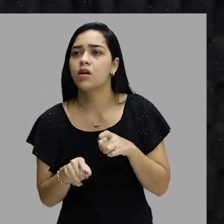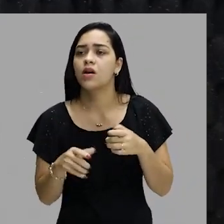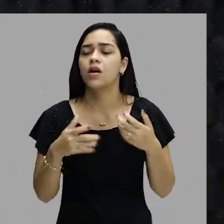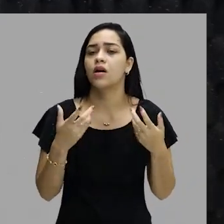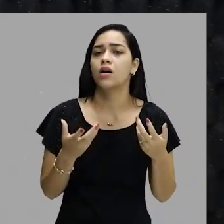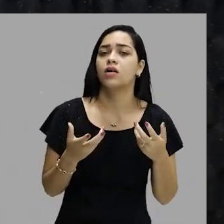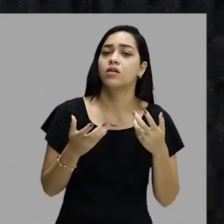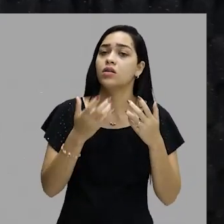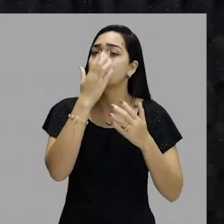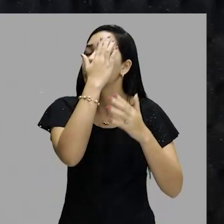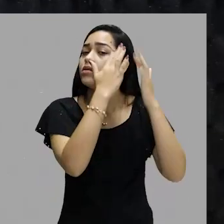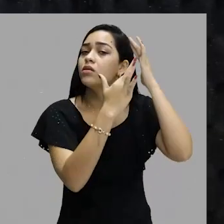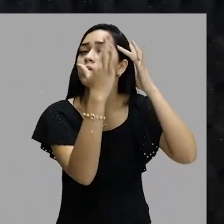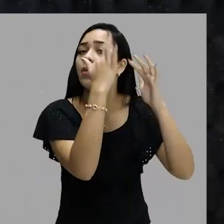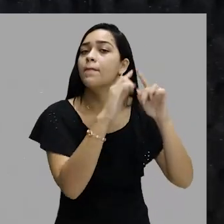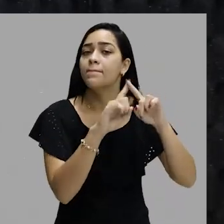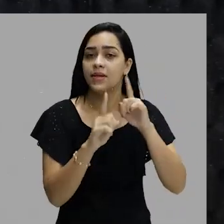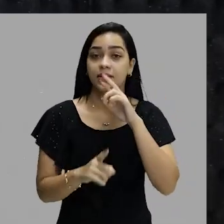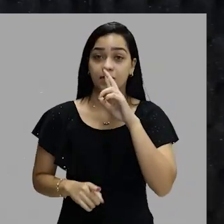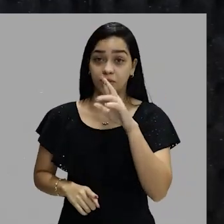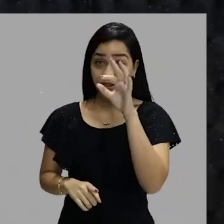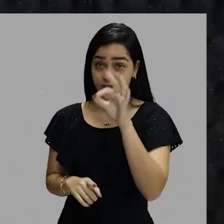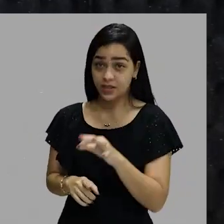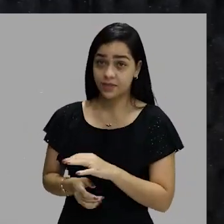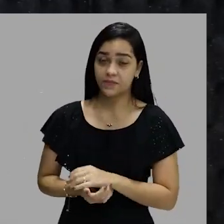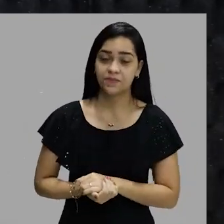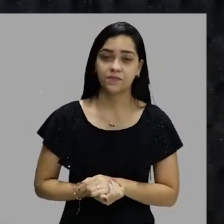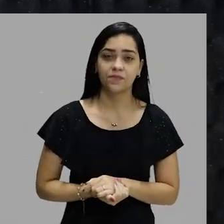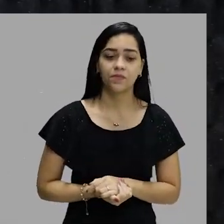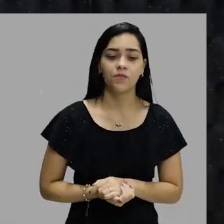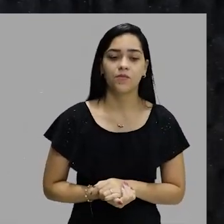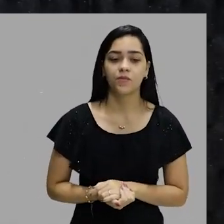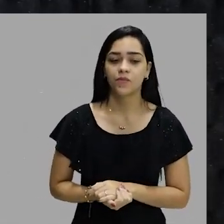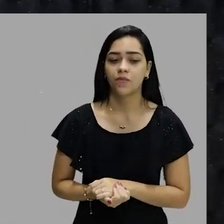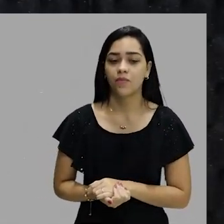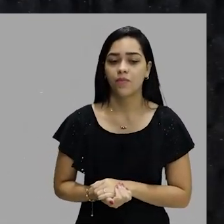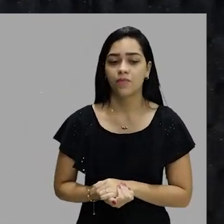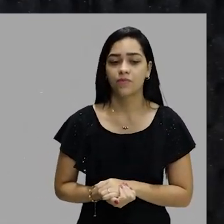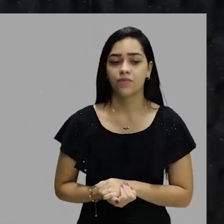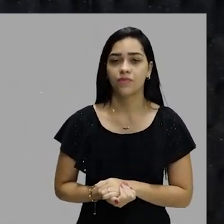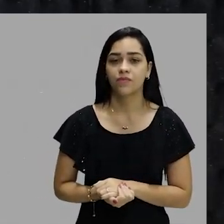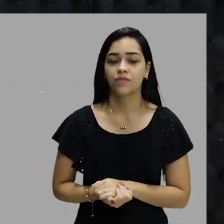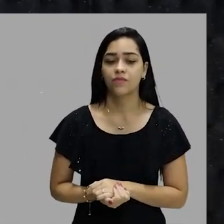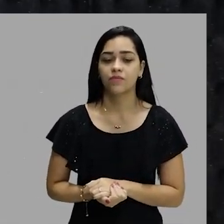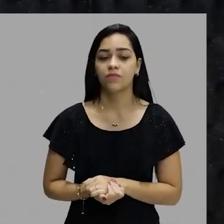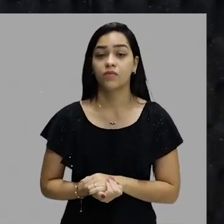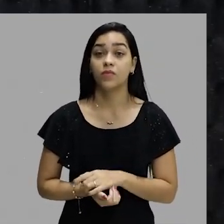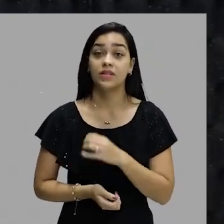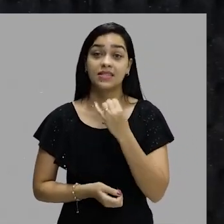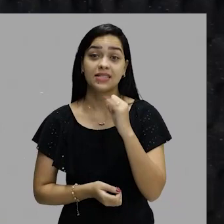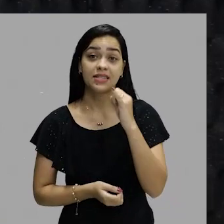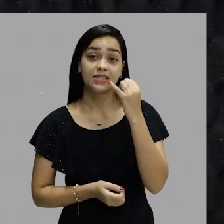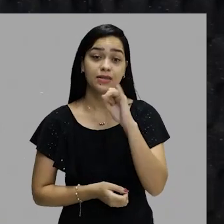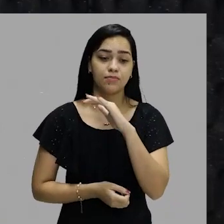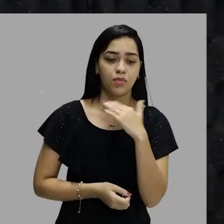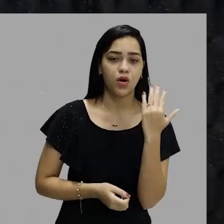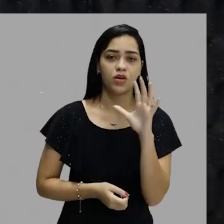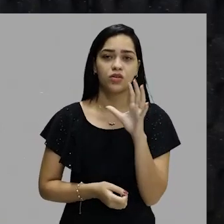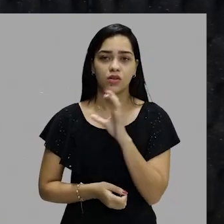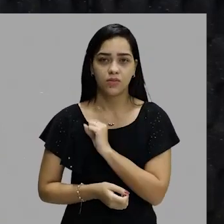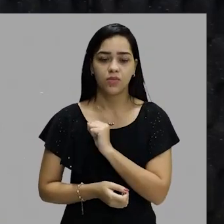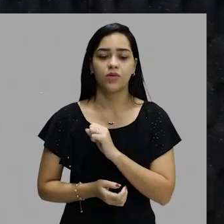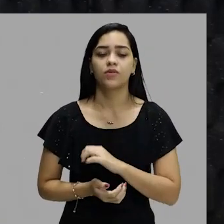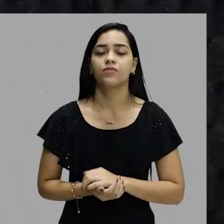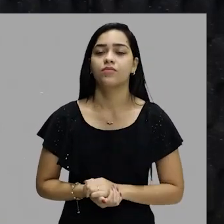de idealização, mas é esta a resposta, tá? Vamos para o Se Morre de Amor. A gente tem